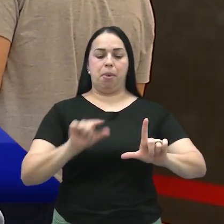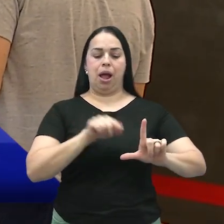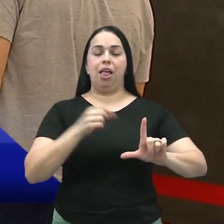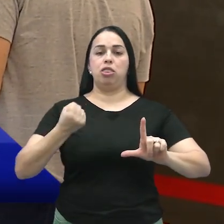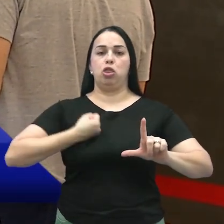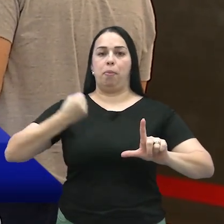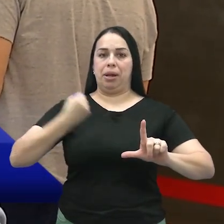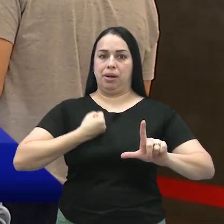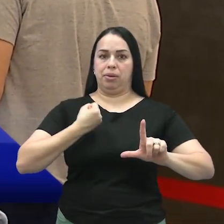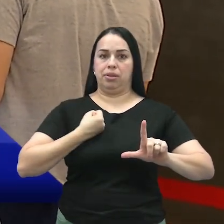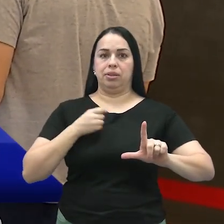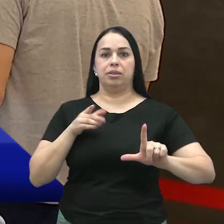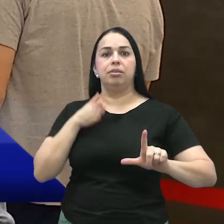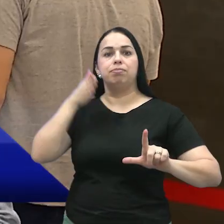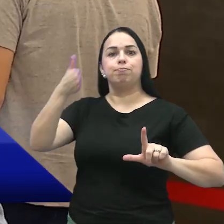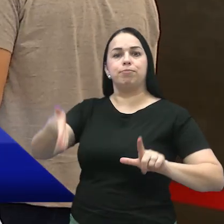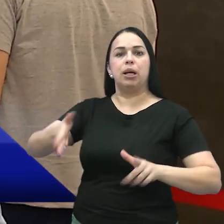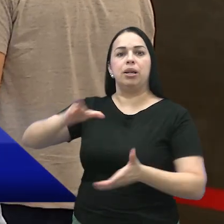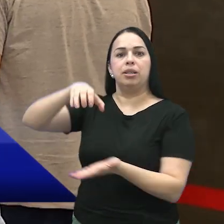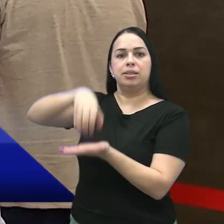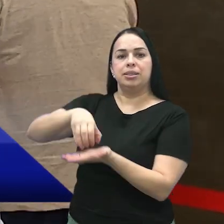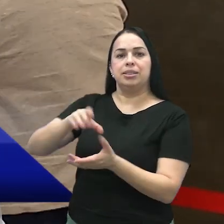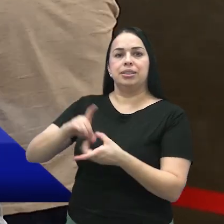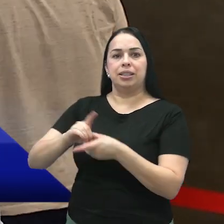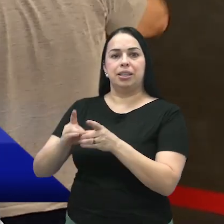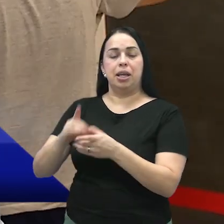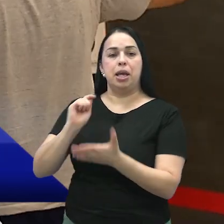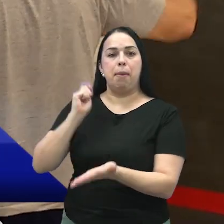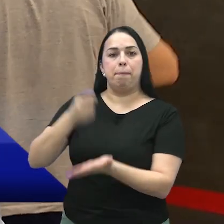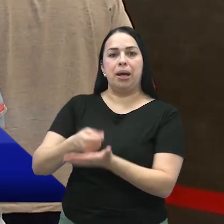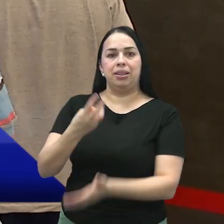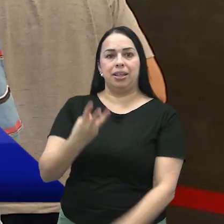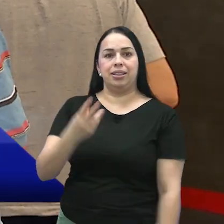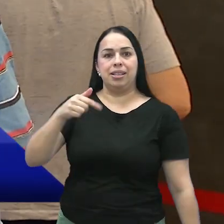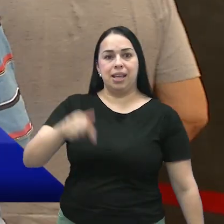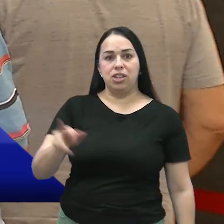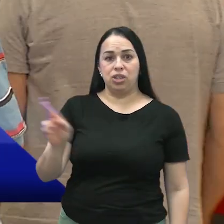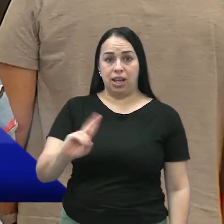identificação veicular no Detran e pagar a taxa de R$